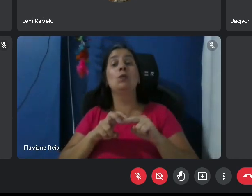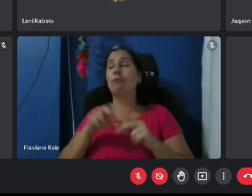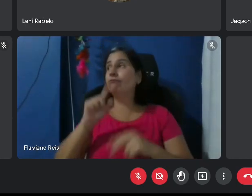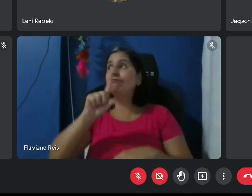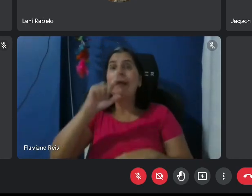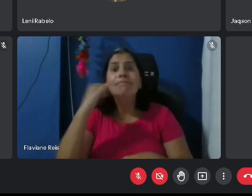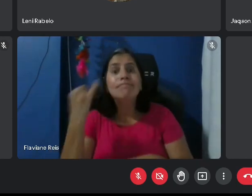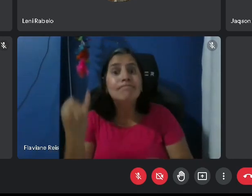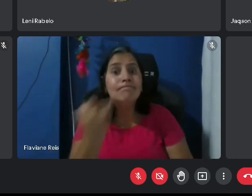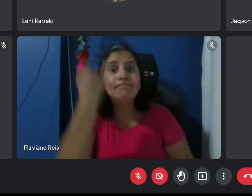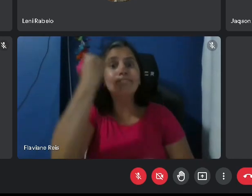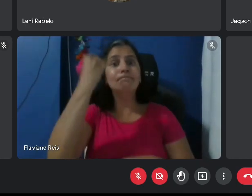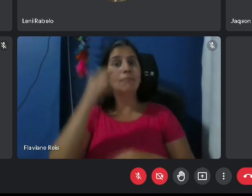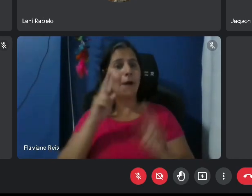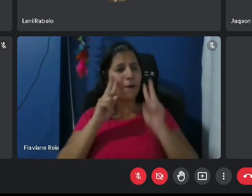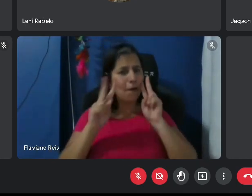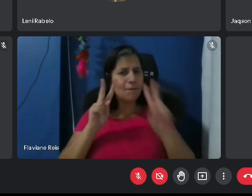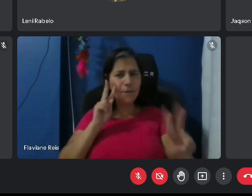Então, o motivo